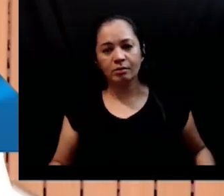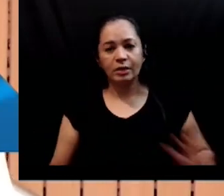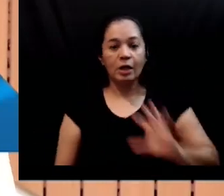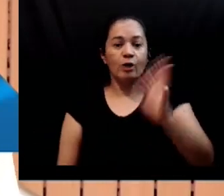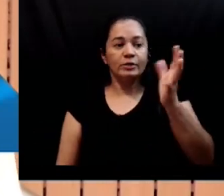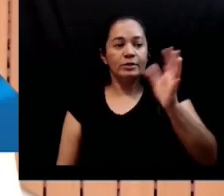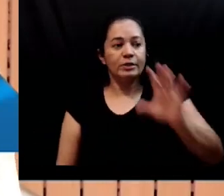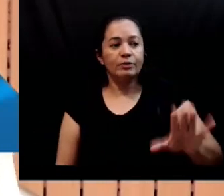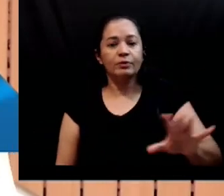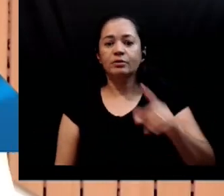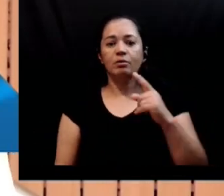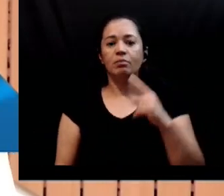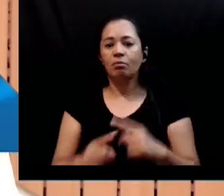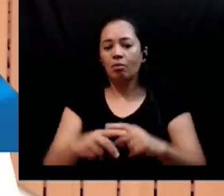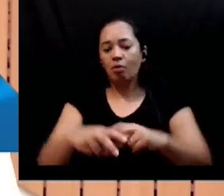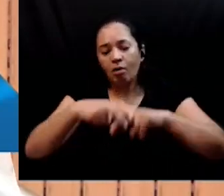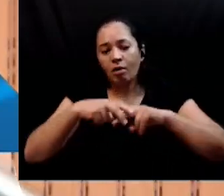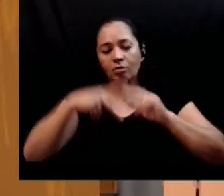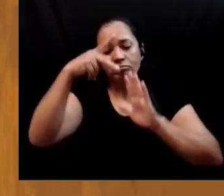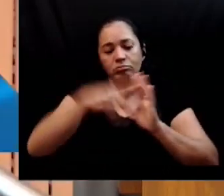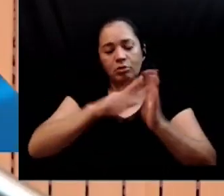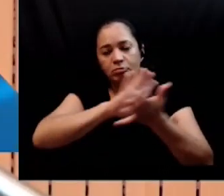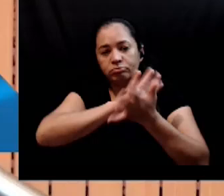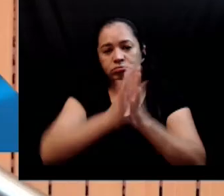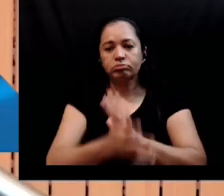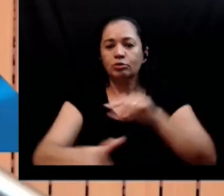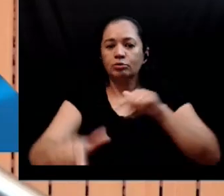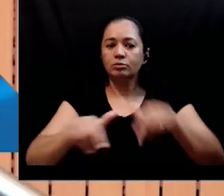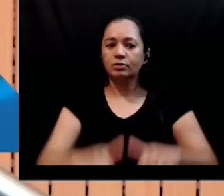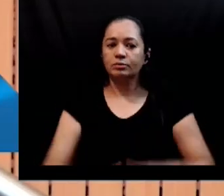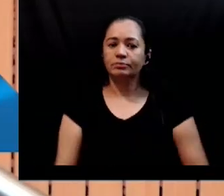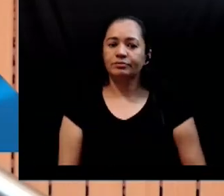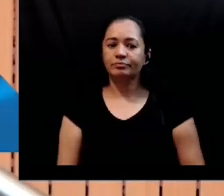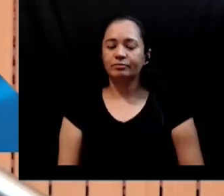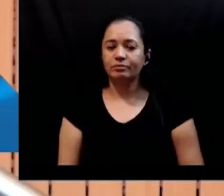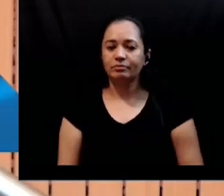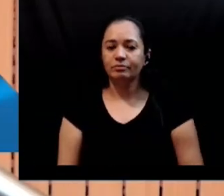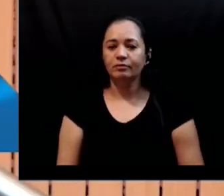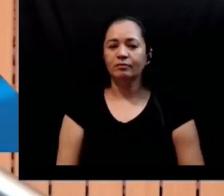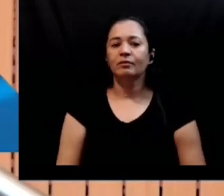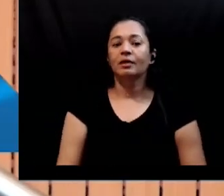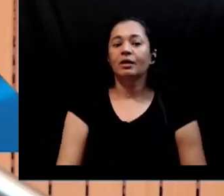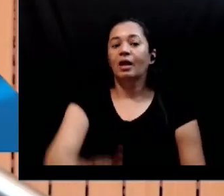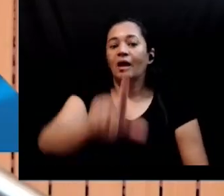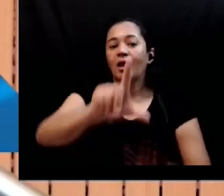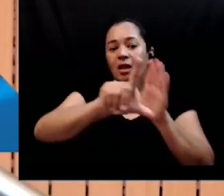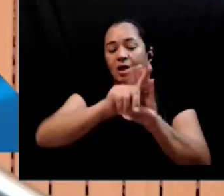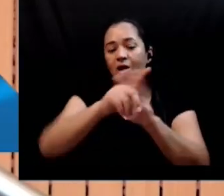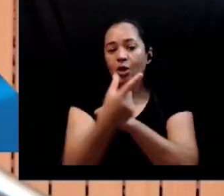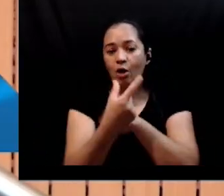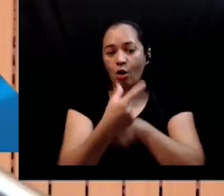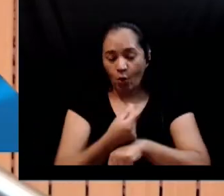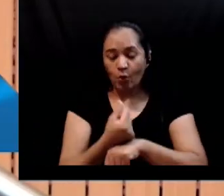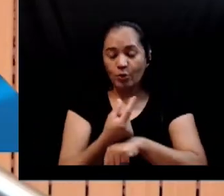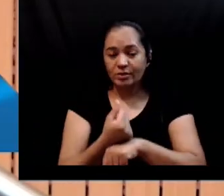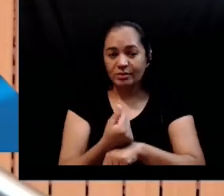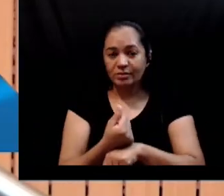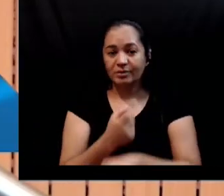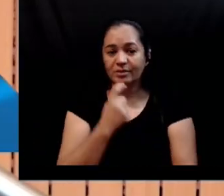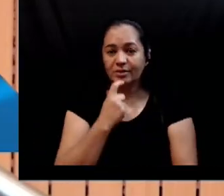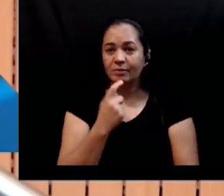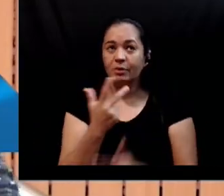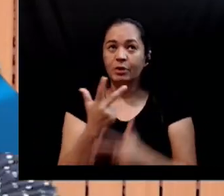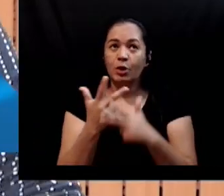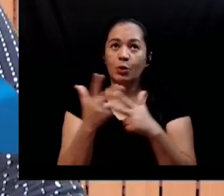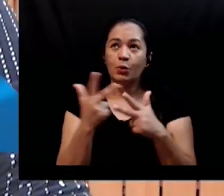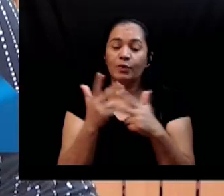do projeto de desmonte dos serviços públicos. A lei orçamentária, Campinas finge que aprova uma lei